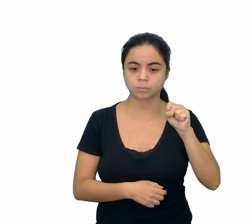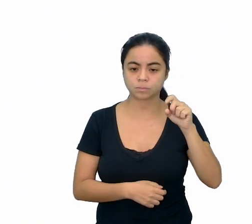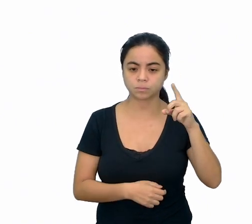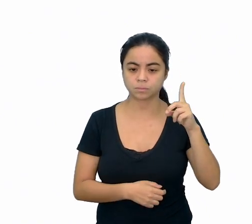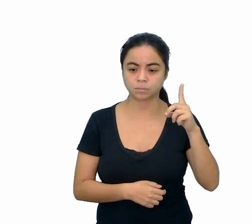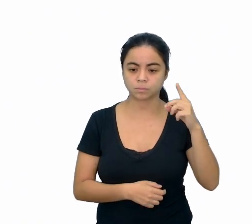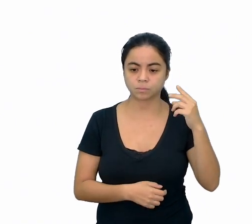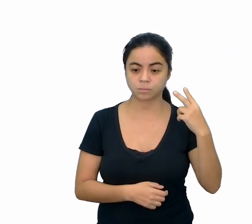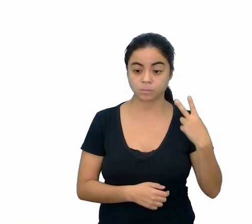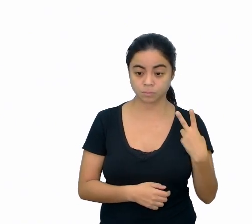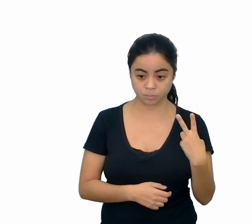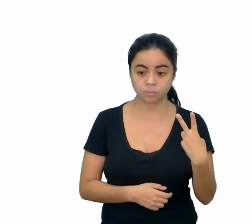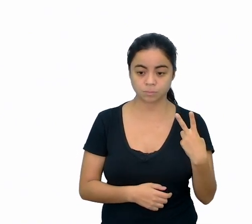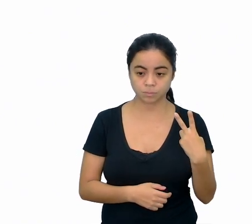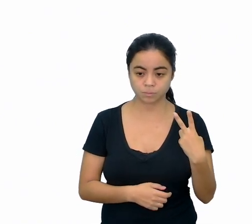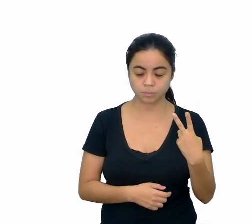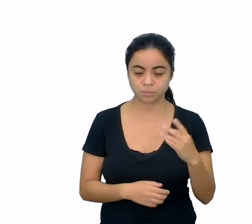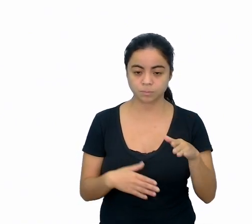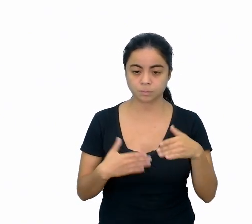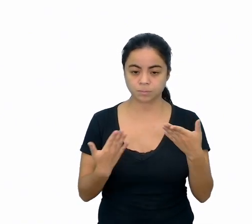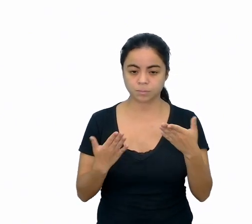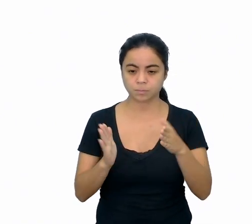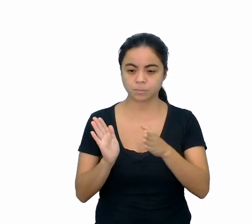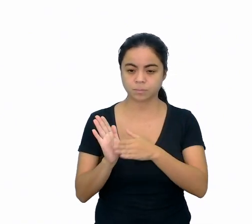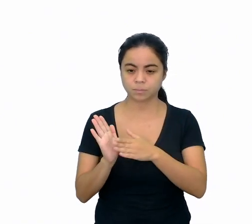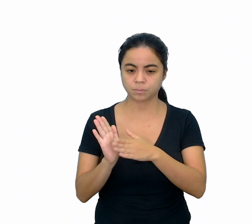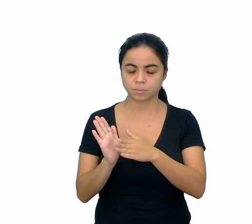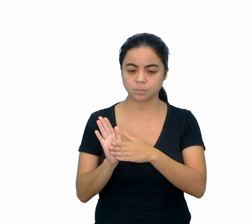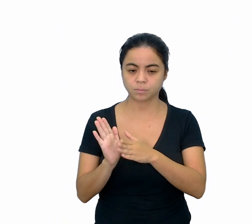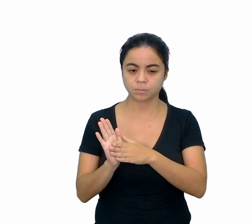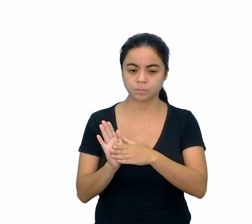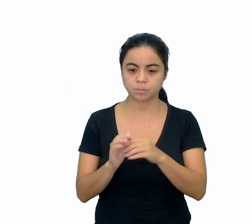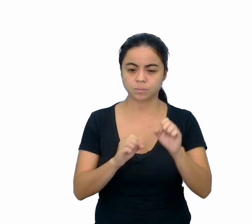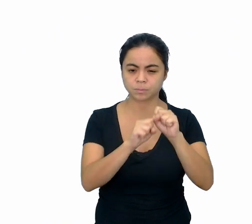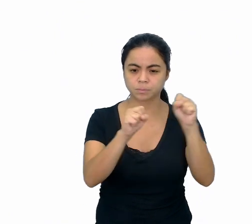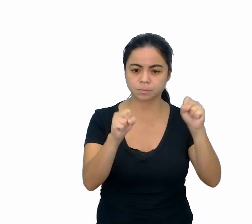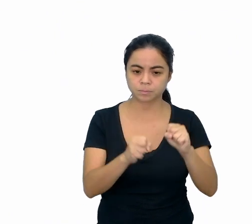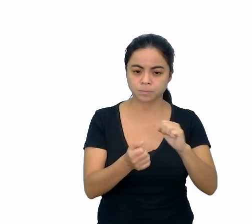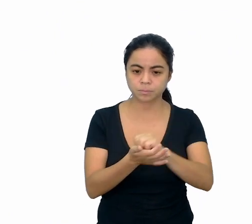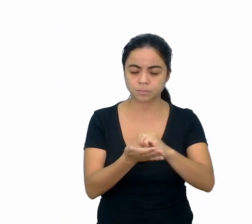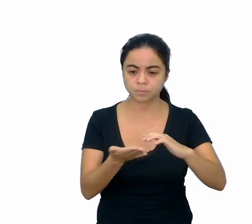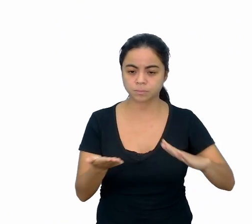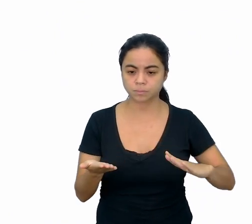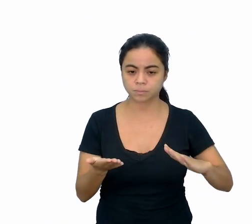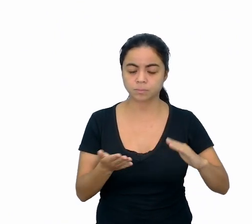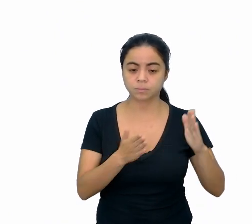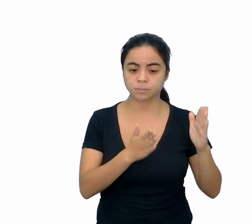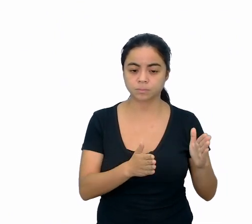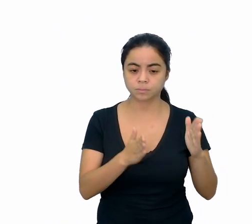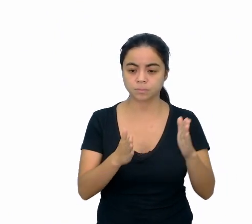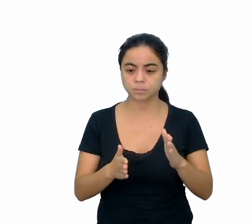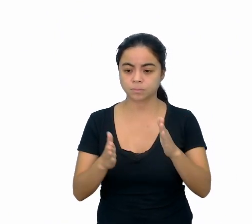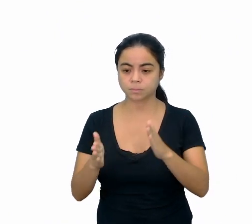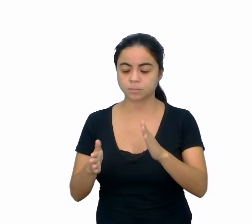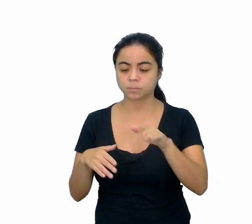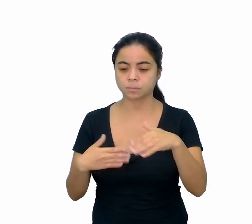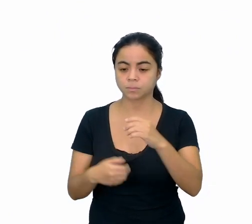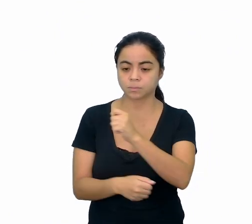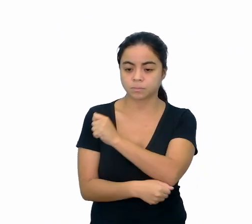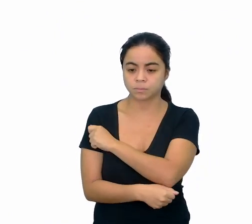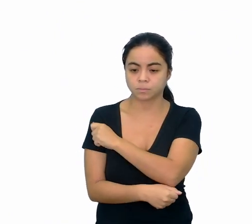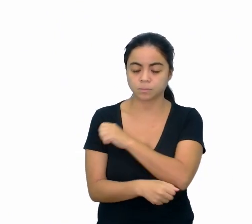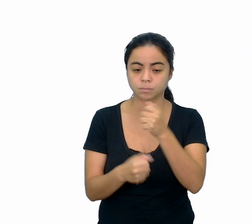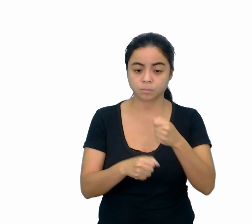didática 2, na qual tratamos de sistematizar as atividades por meio das quais os estudantes pudessem